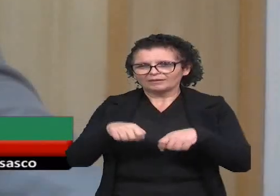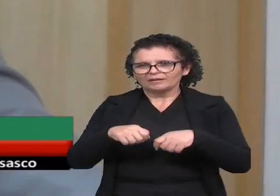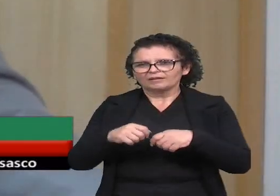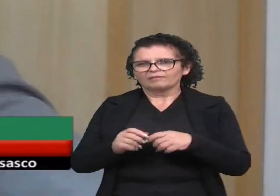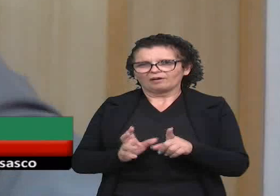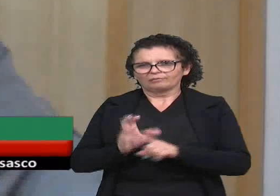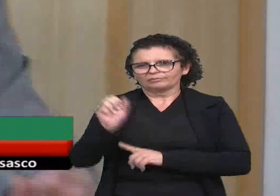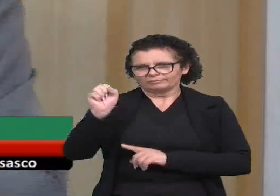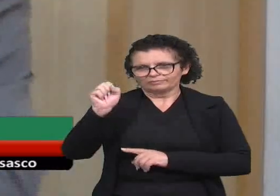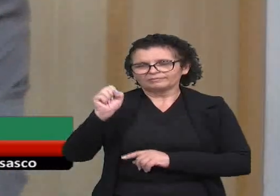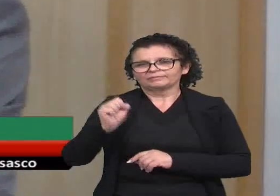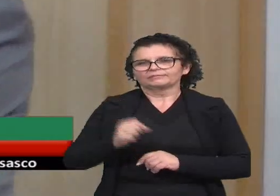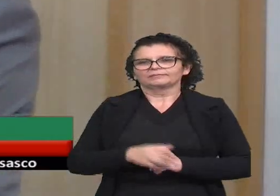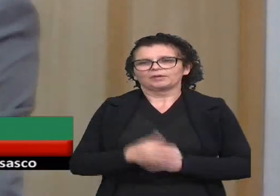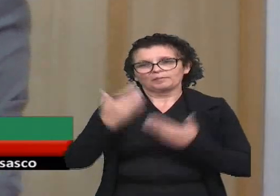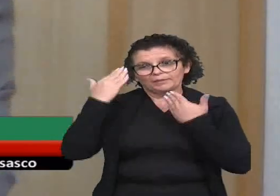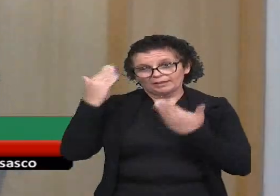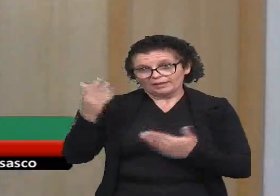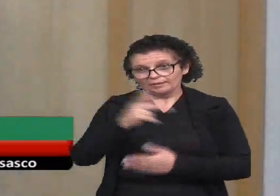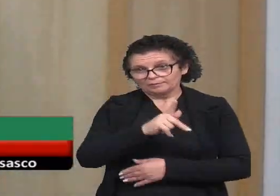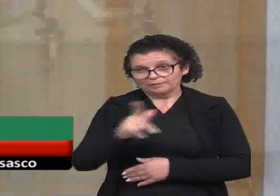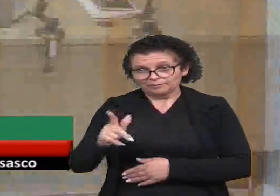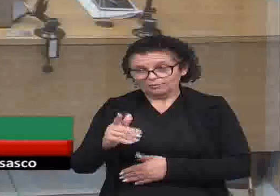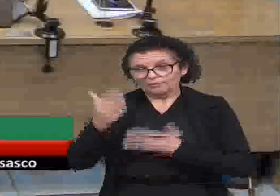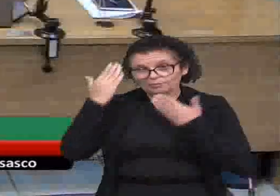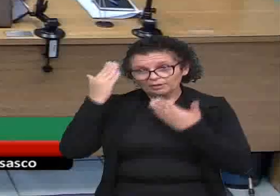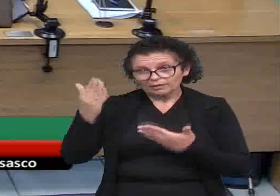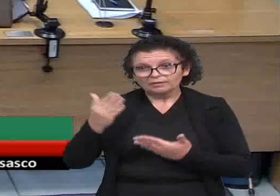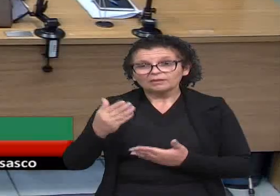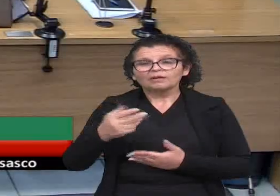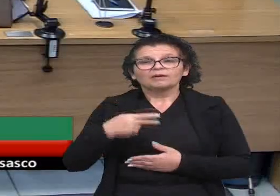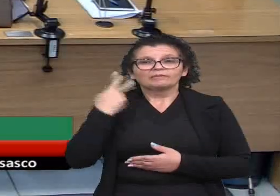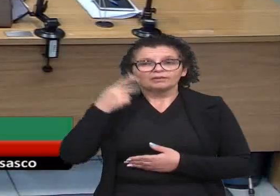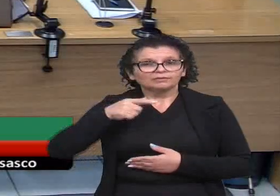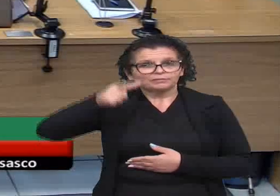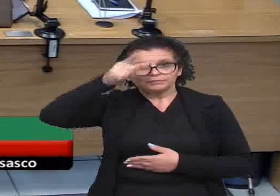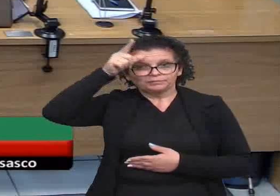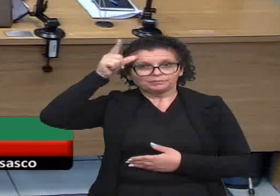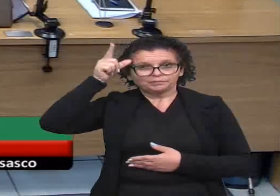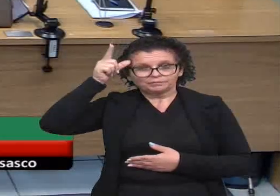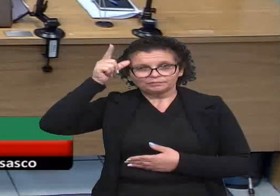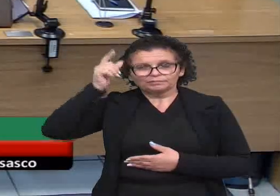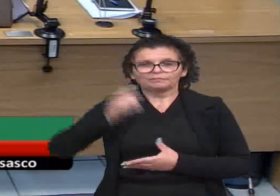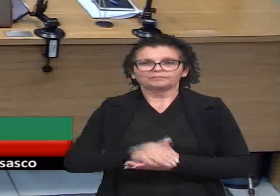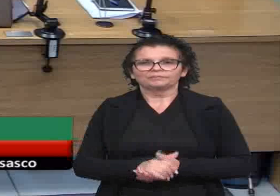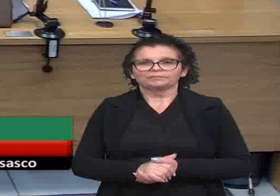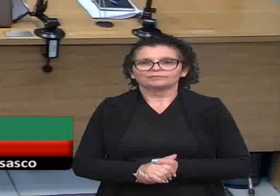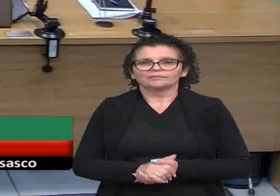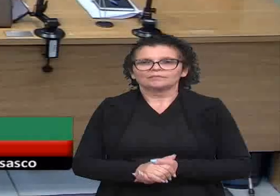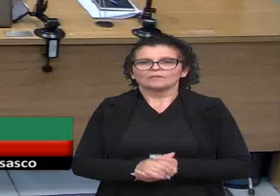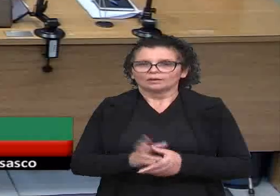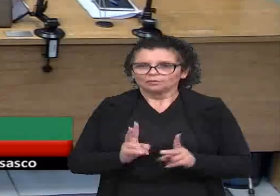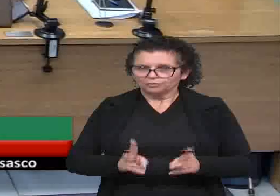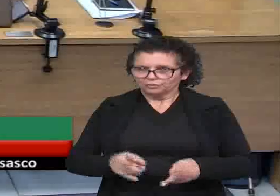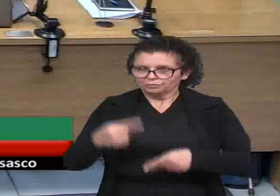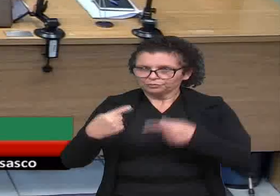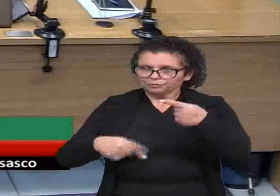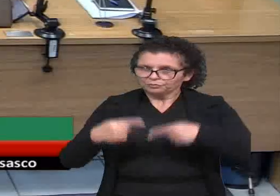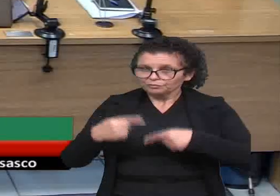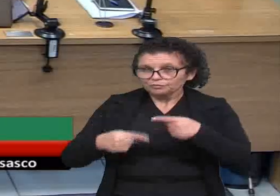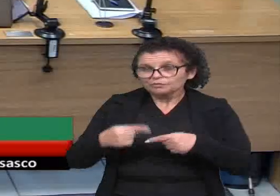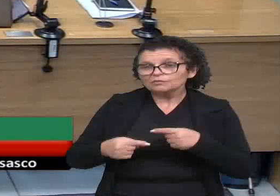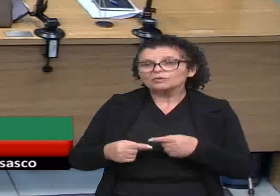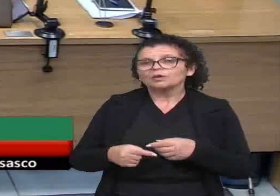longe ainda. Obrigado, presidente. Obrigado, nobre vereador Laerson. Continua em discussão a moção de